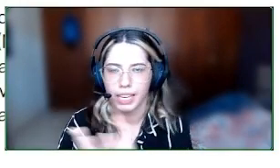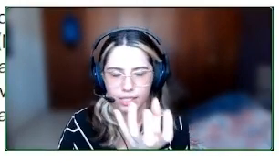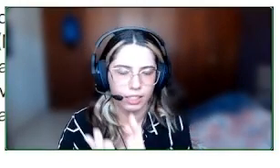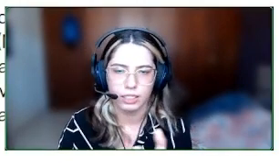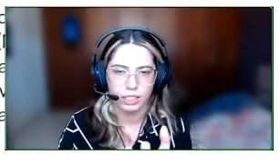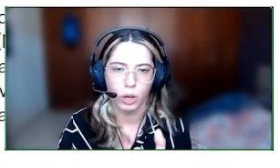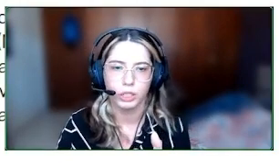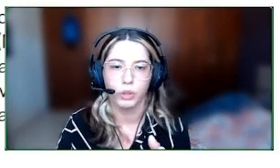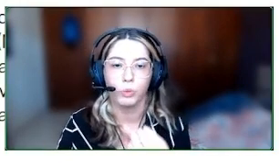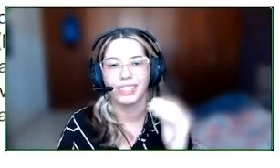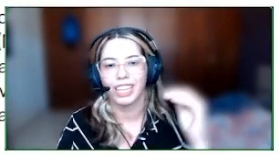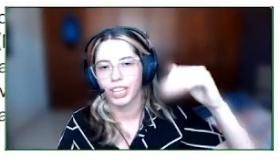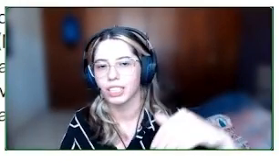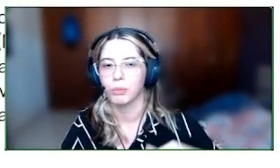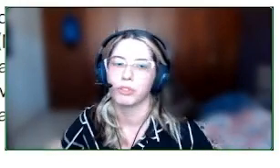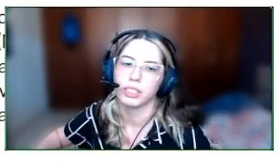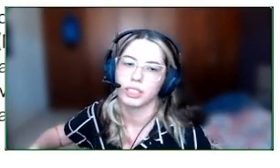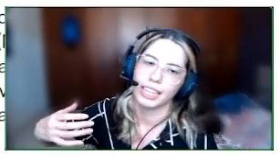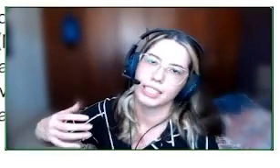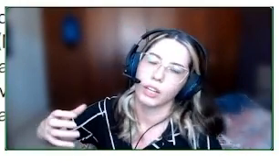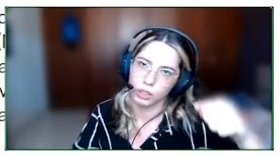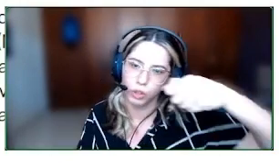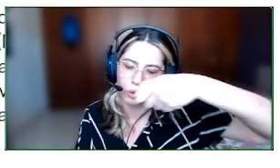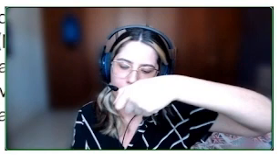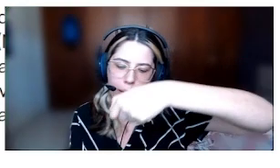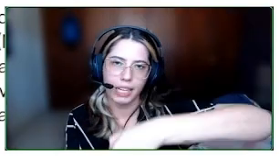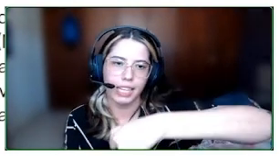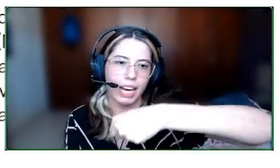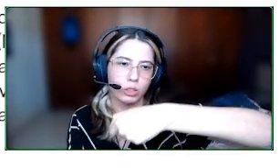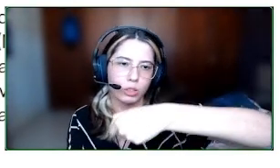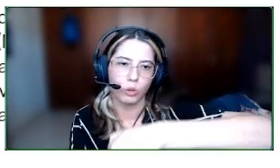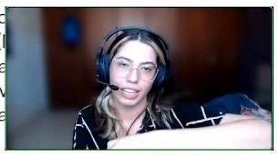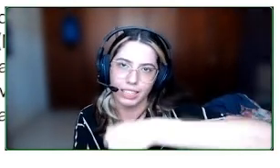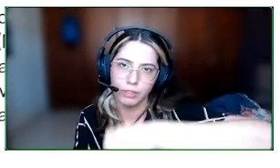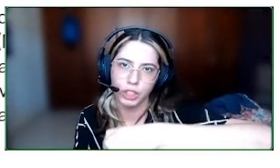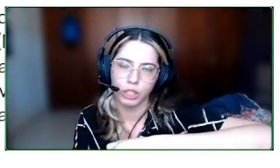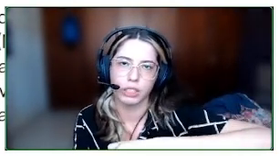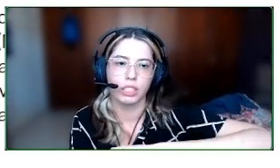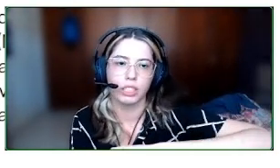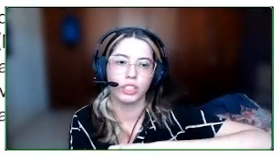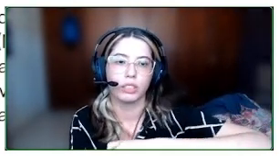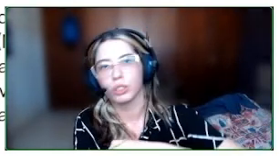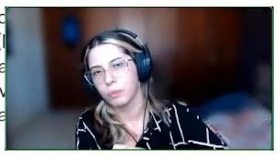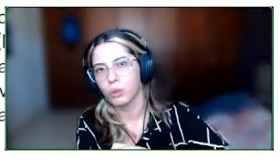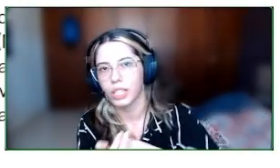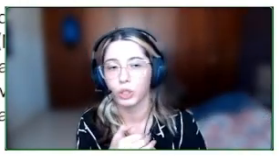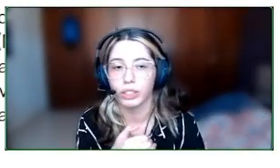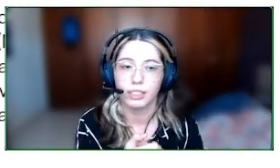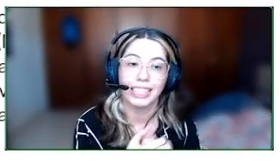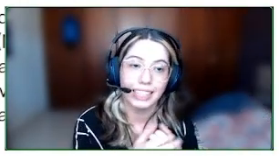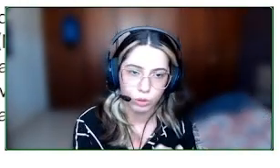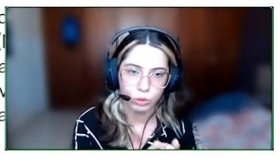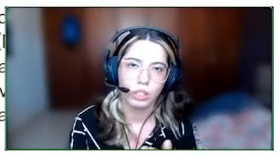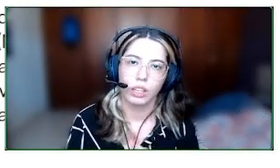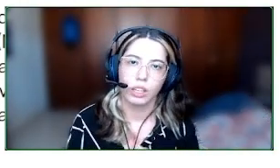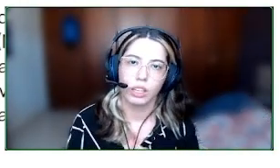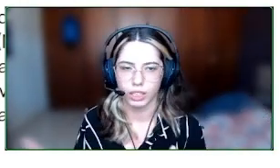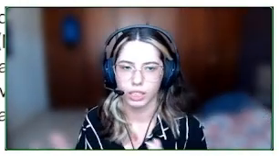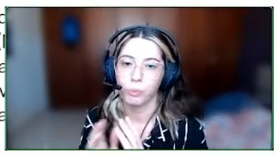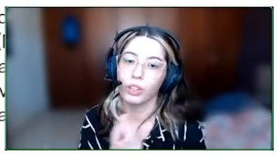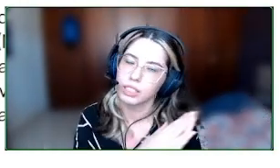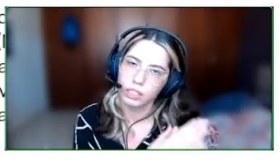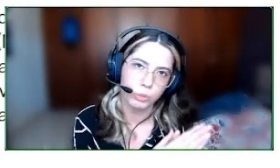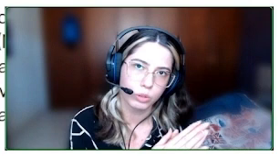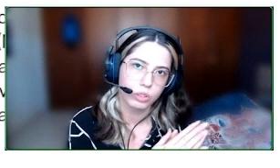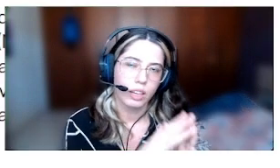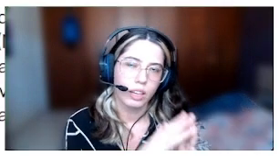essas amostras foram deixadas em uma força axial. Elas foram prensadas, ou eles infringiram essa força de 2.180 newtons, que é uma força axial,